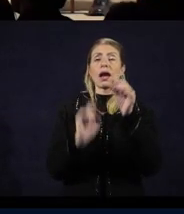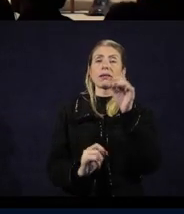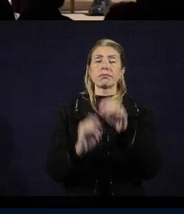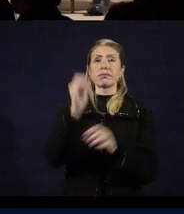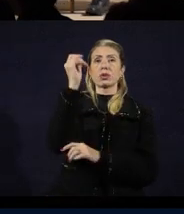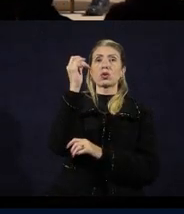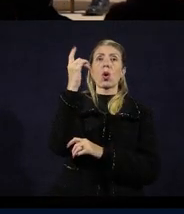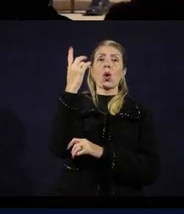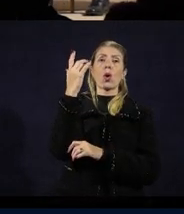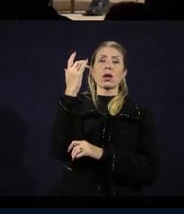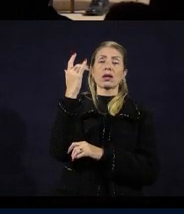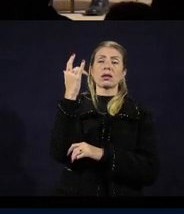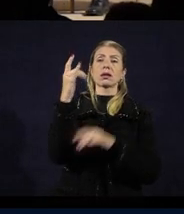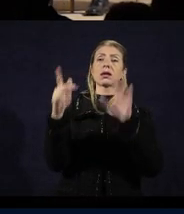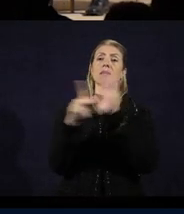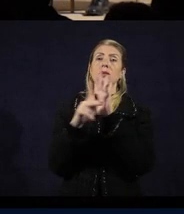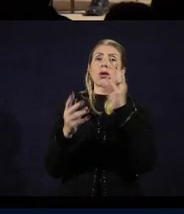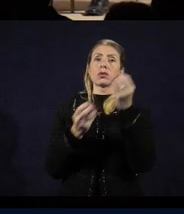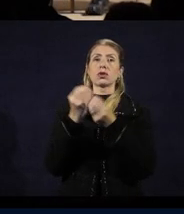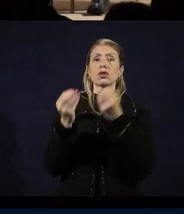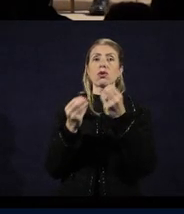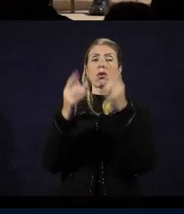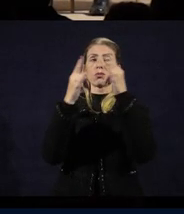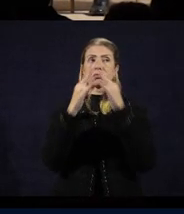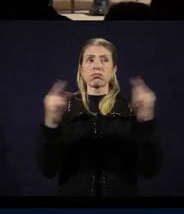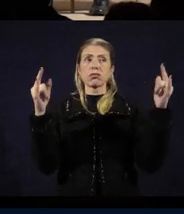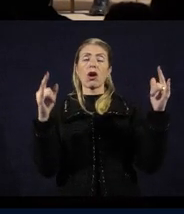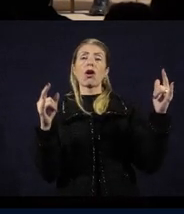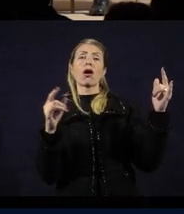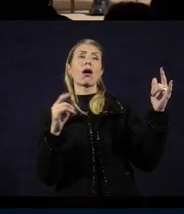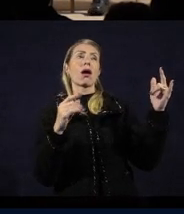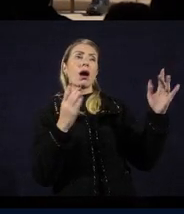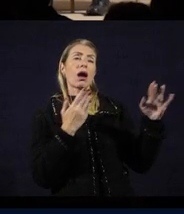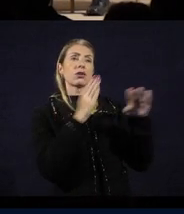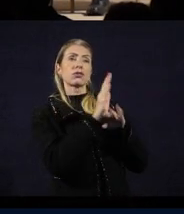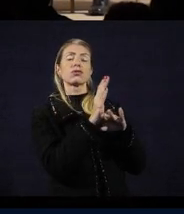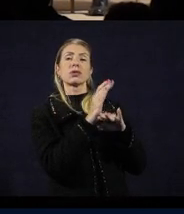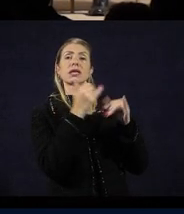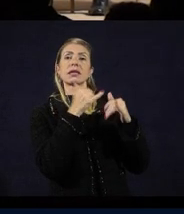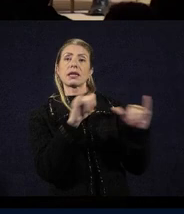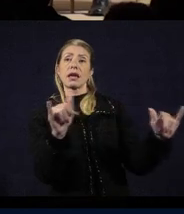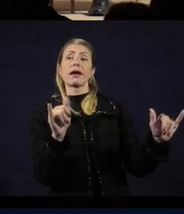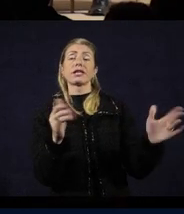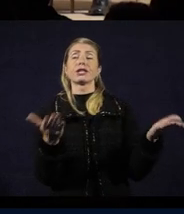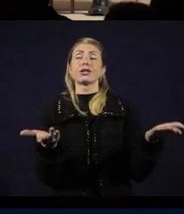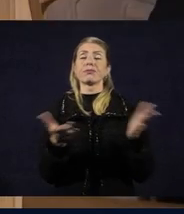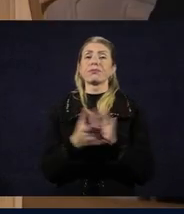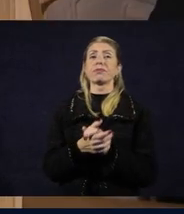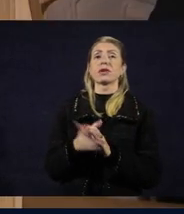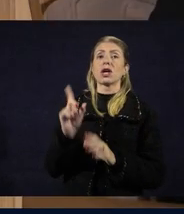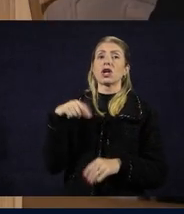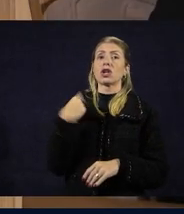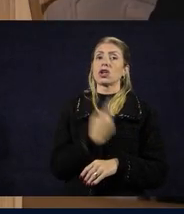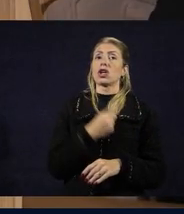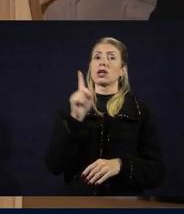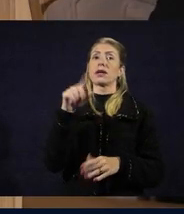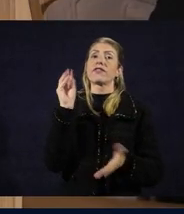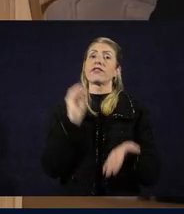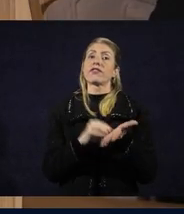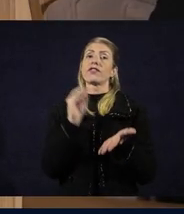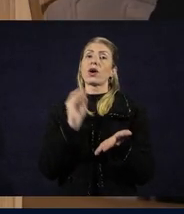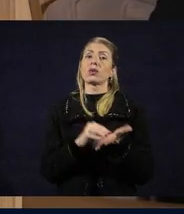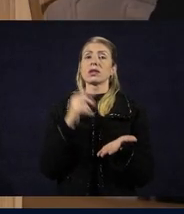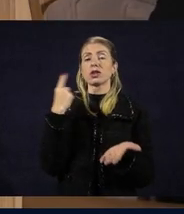ótimo eu vejo que o nosso grande gargalo é a falta de